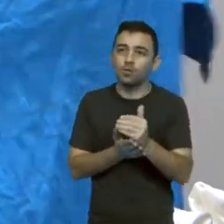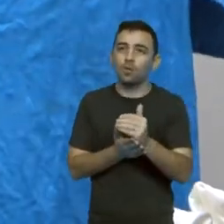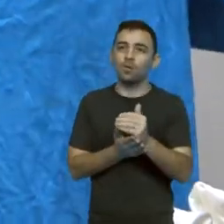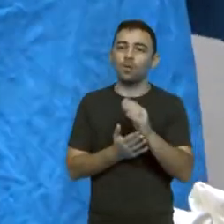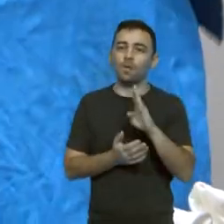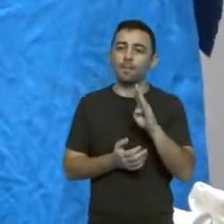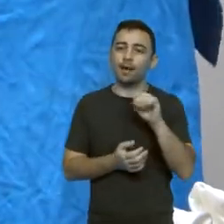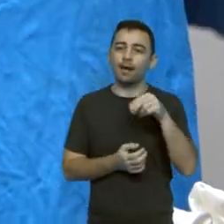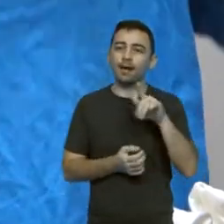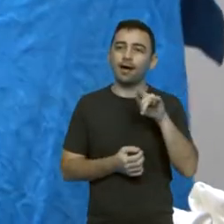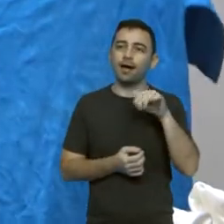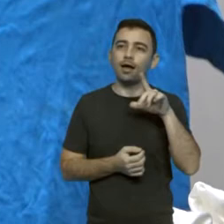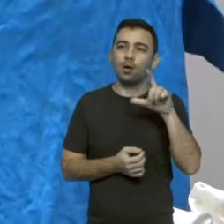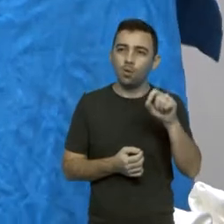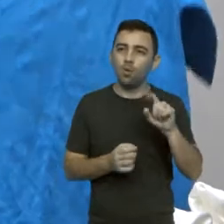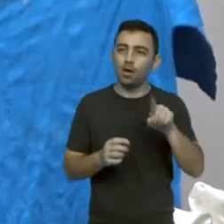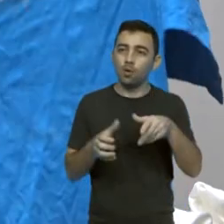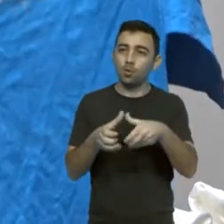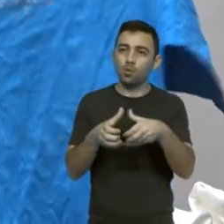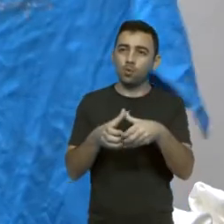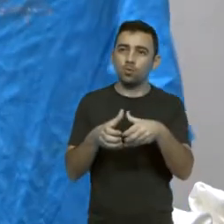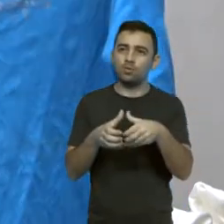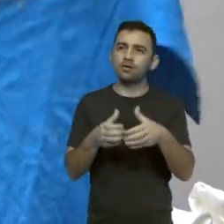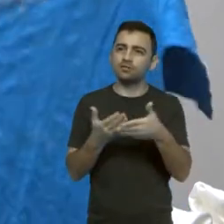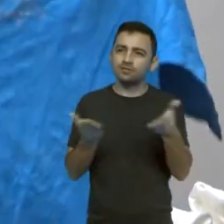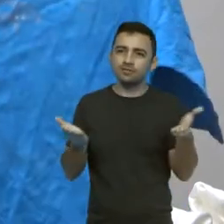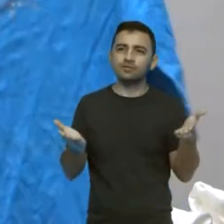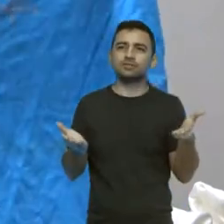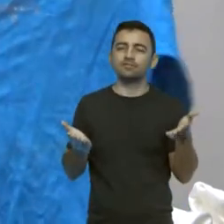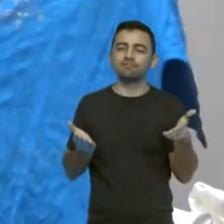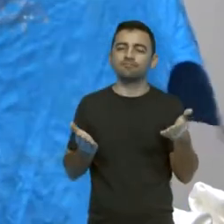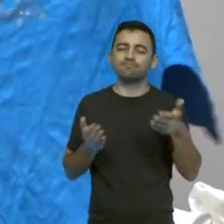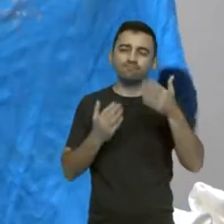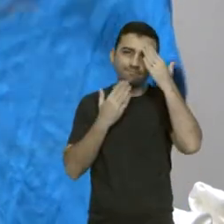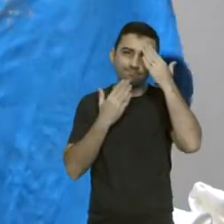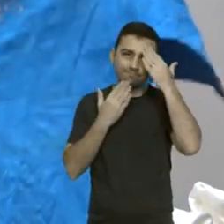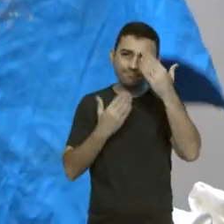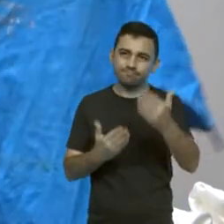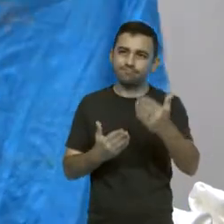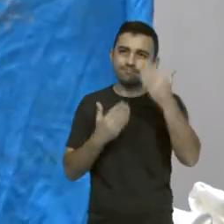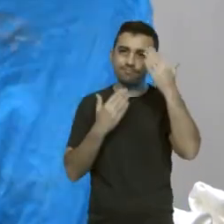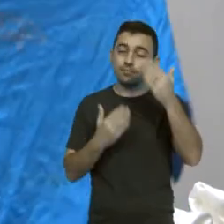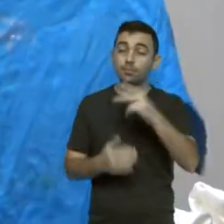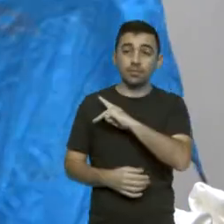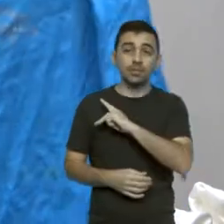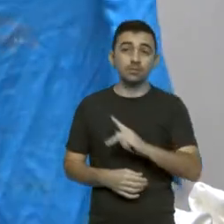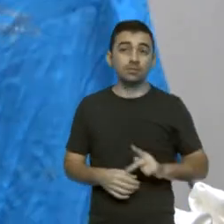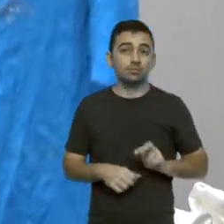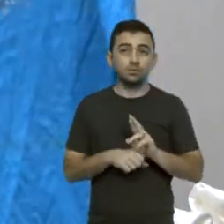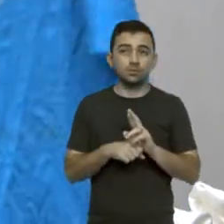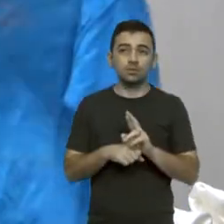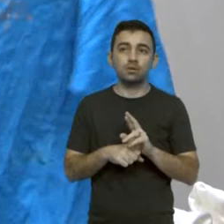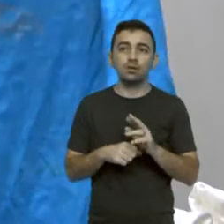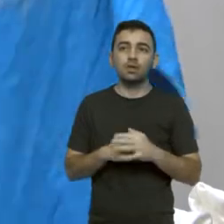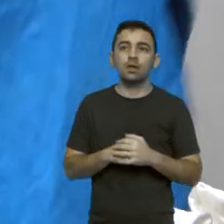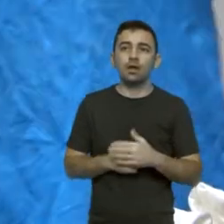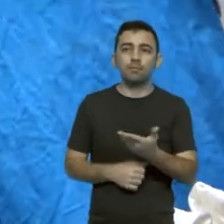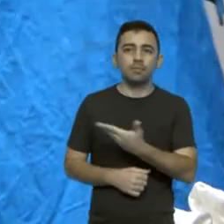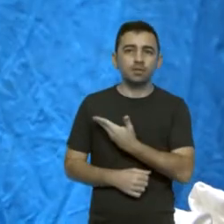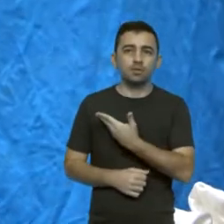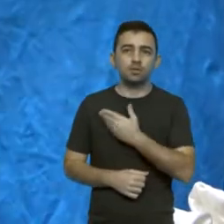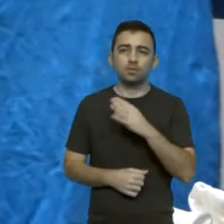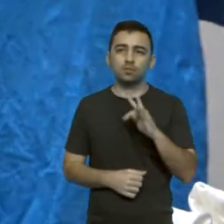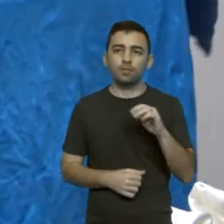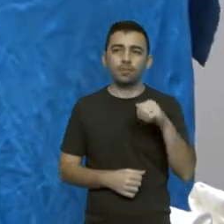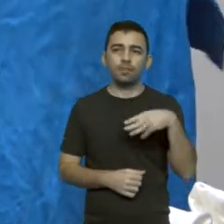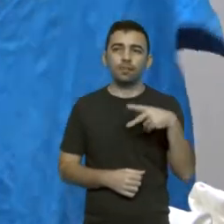ao clube Bangalô de Guabiruba, muito obrigado de coração, em nome do presidente aqui, nosso amigo Tampa. Quero dizer, vocês,